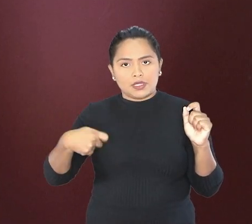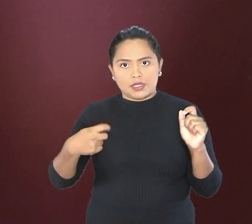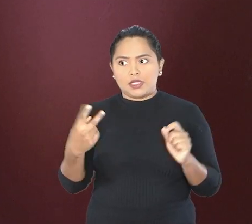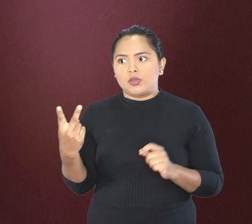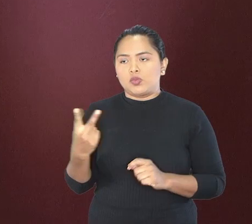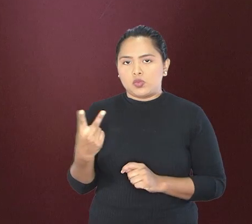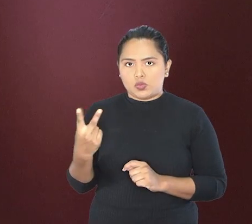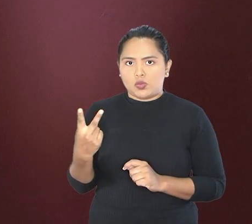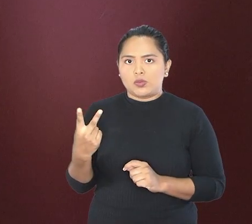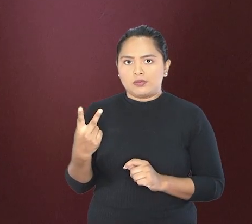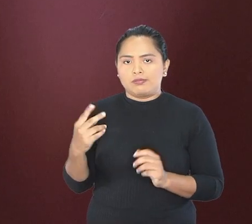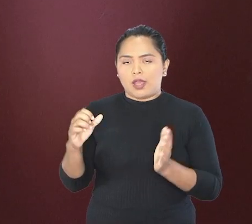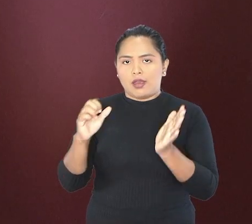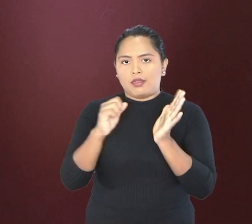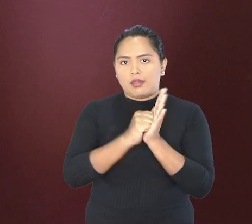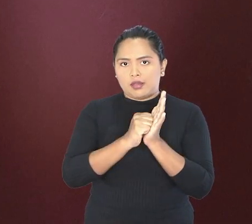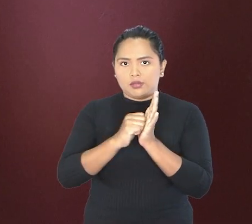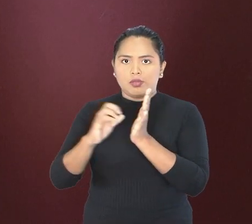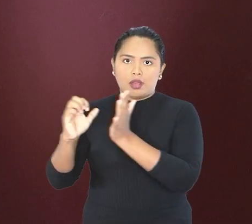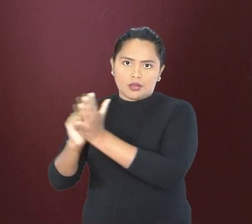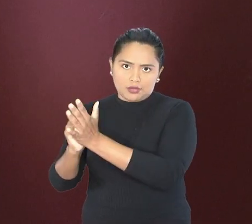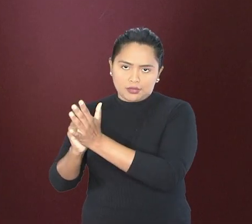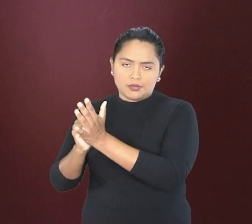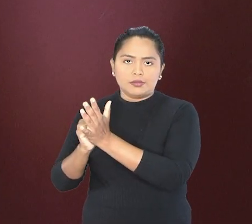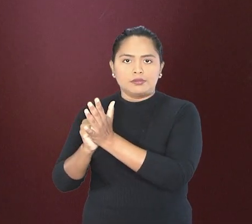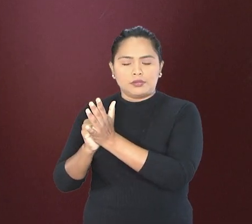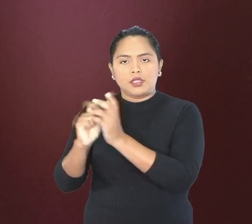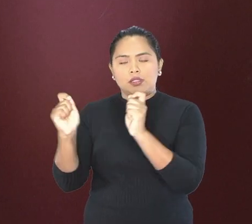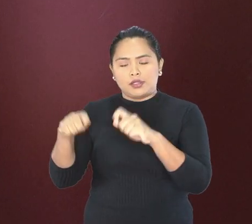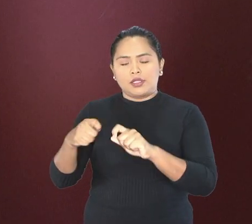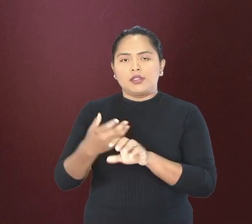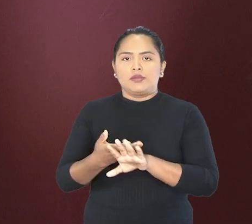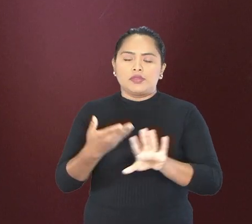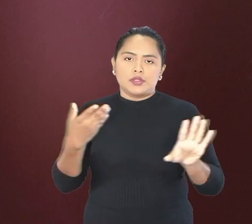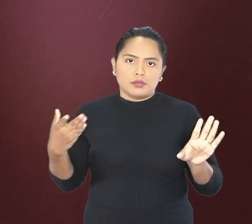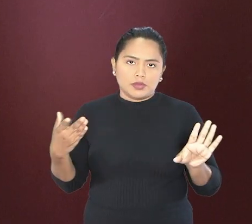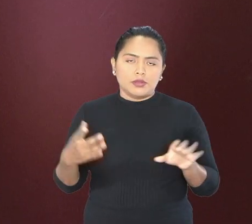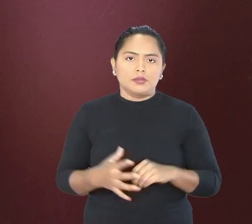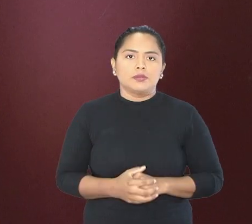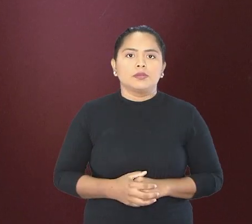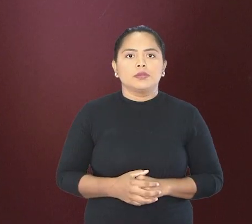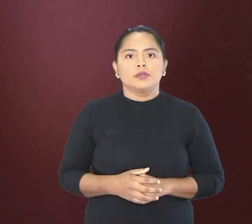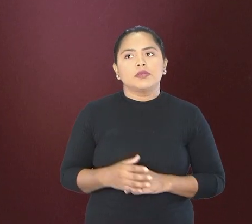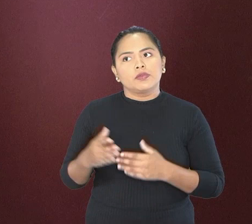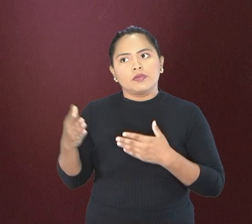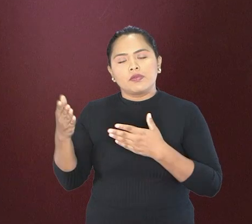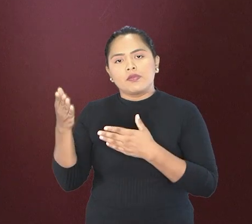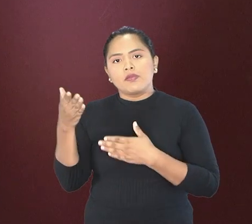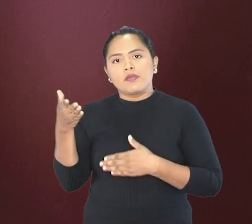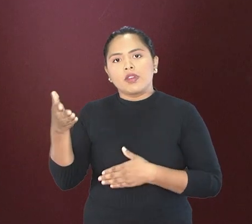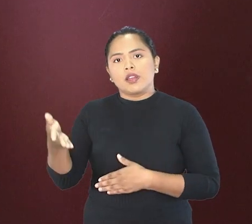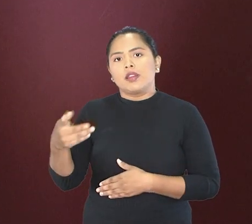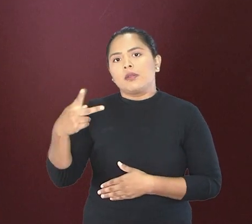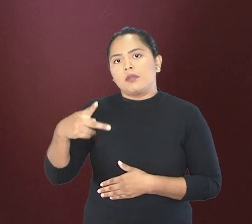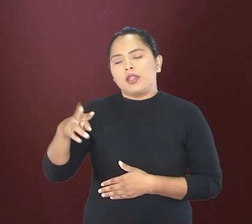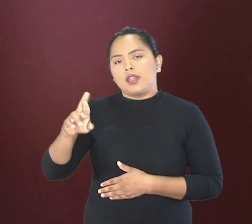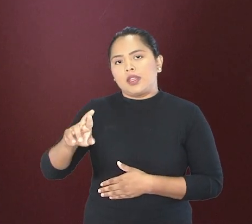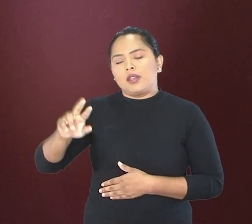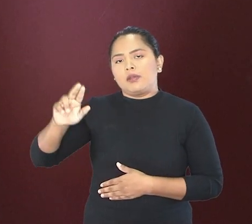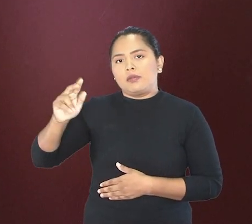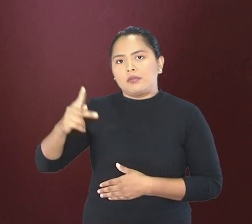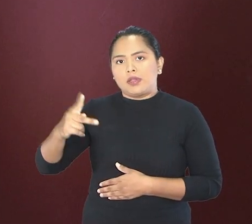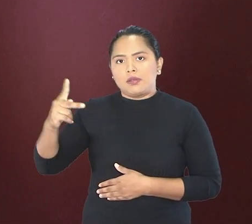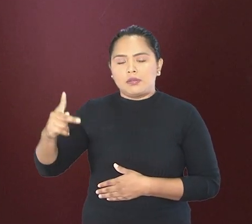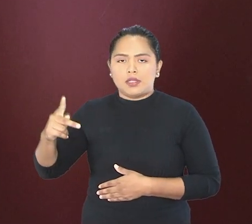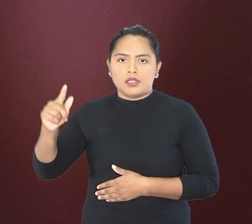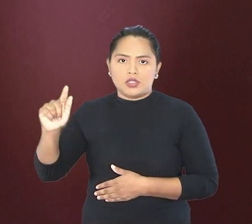tem que estar nos dois, para que o servidor consiga se afastar. Então ele busca a PRBPG para poder ver, a partir do